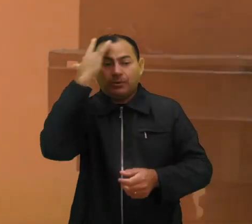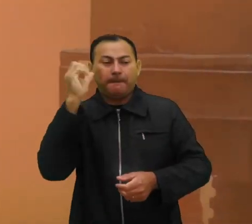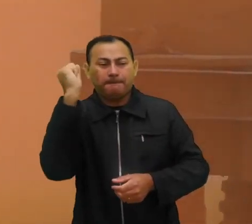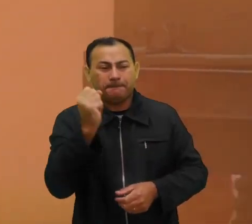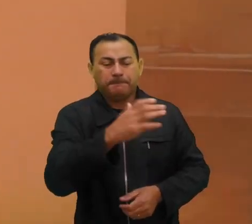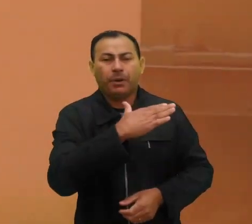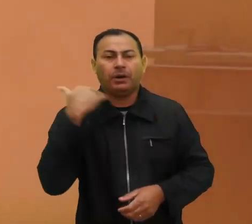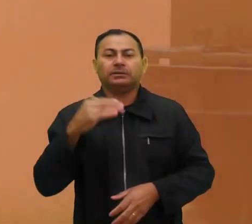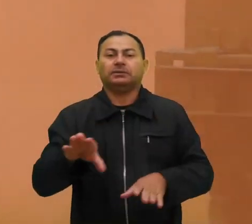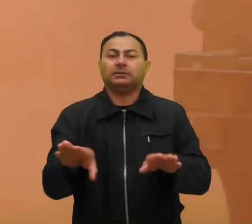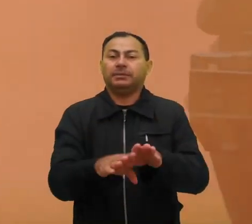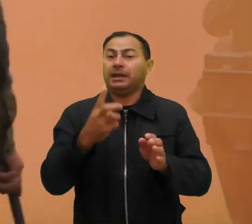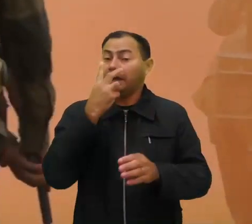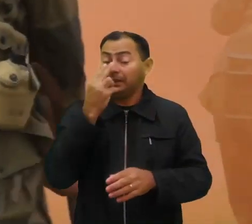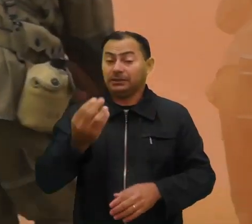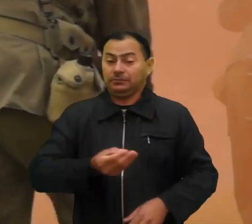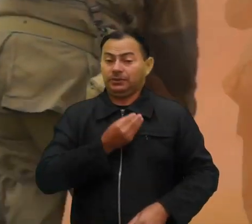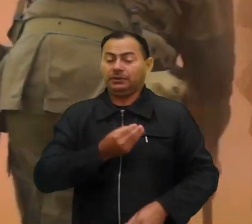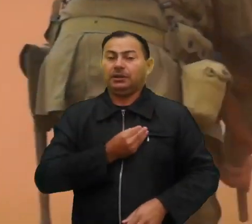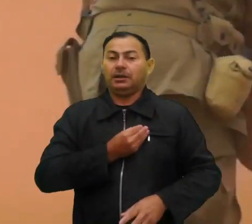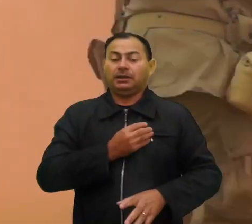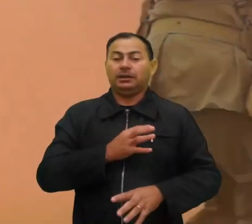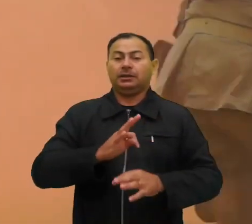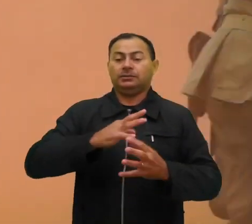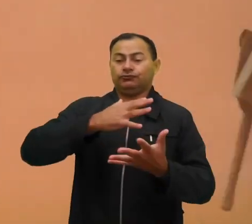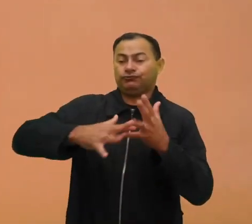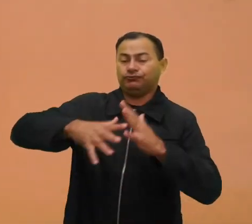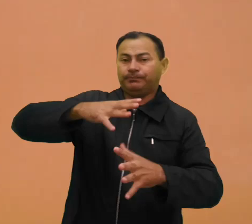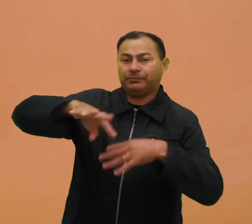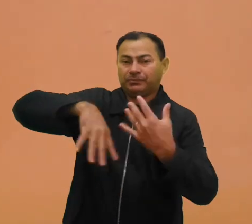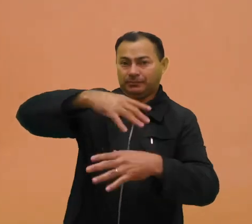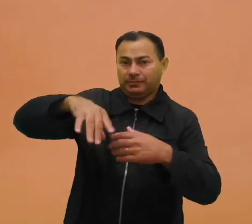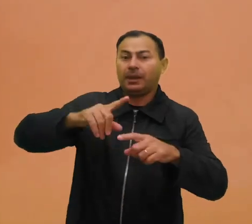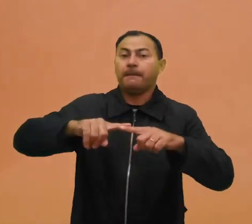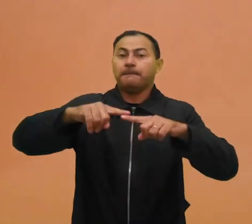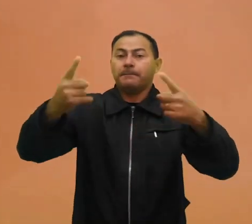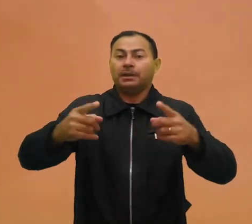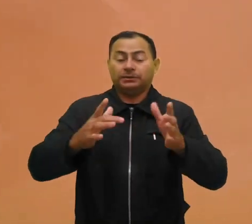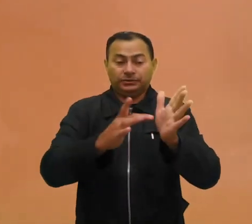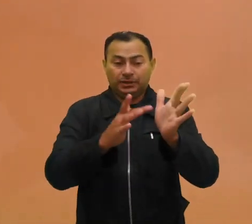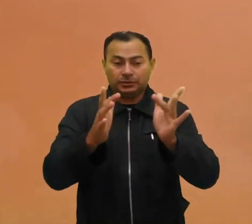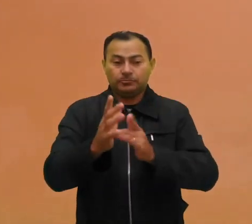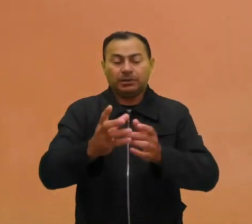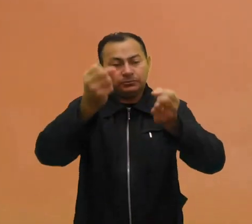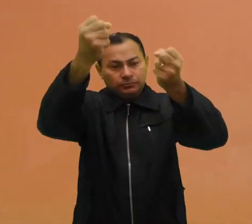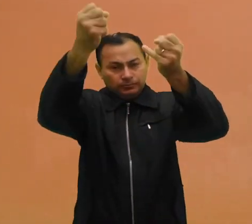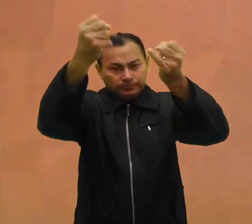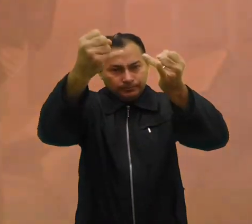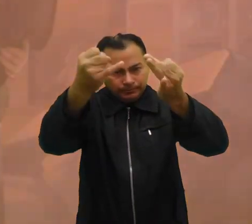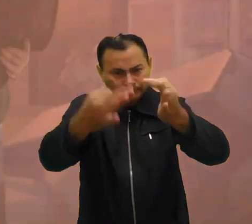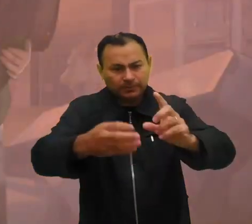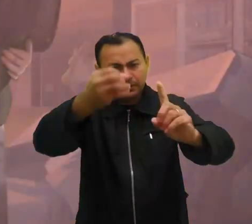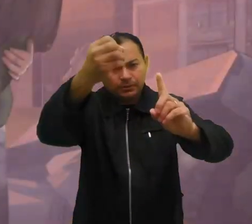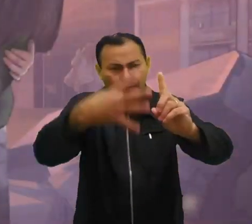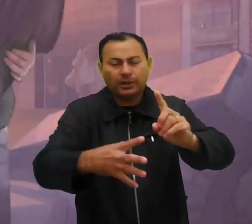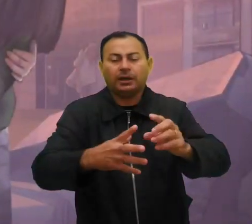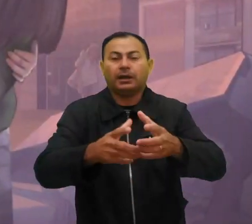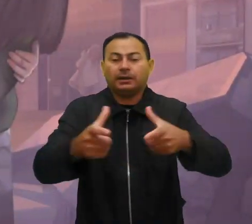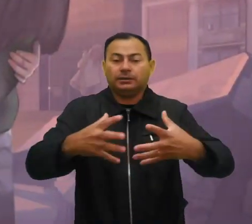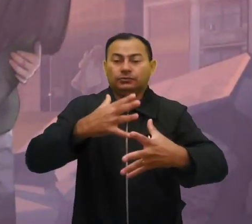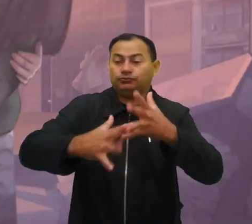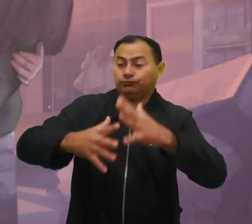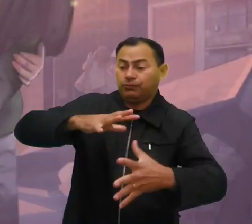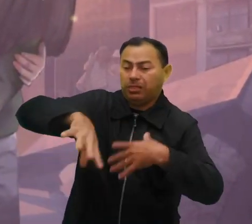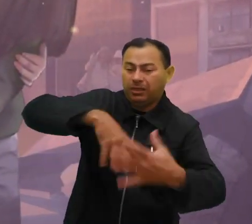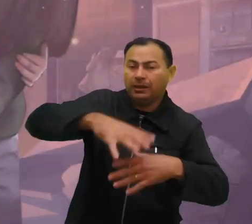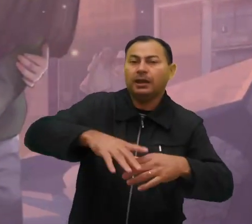matança, você também acharia que estava vivendo a grande tribulação. Mas quando Jesus descreveu a grande tribulação, ele afirmou que